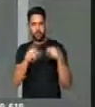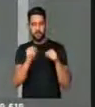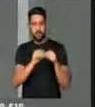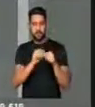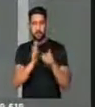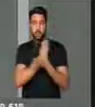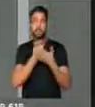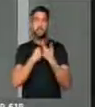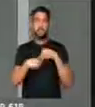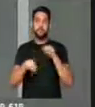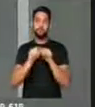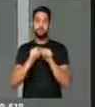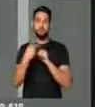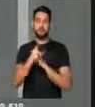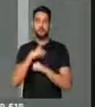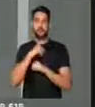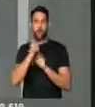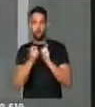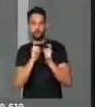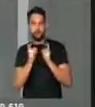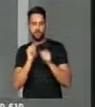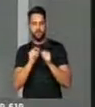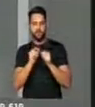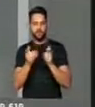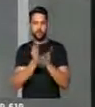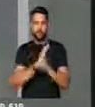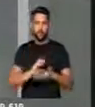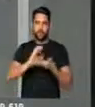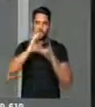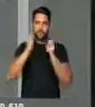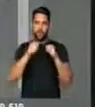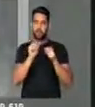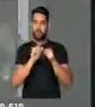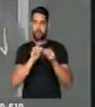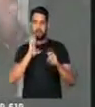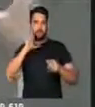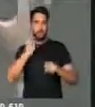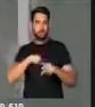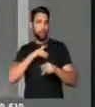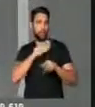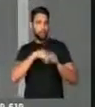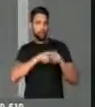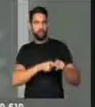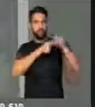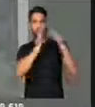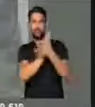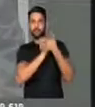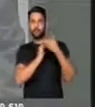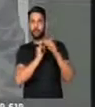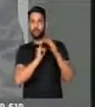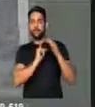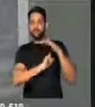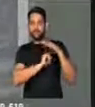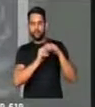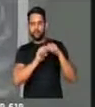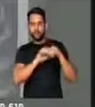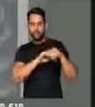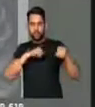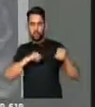lhe deseja fazer, seus administradores, seu conselho e toda a sua independência institucional,